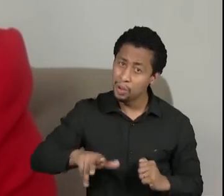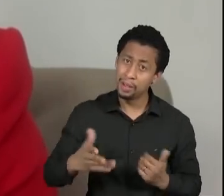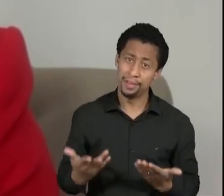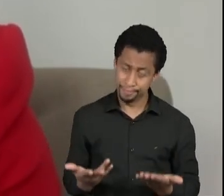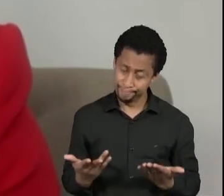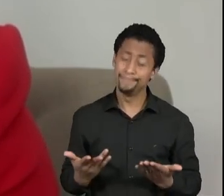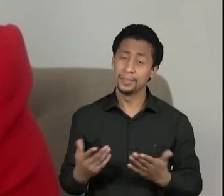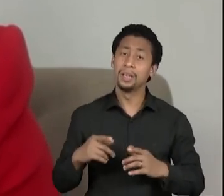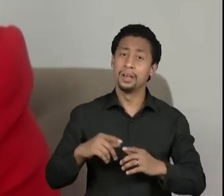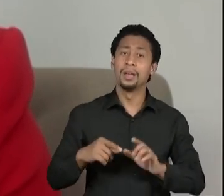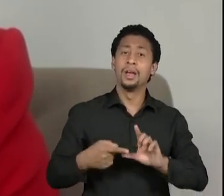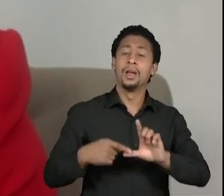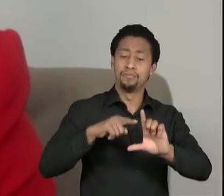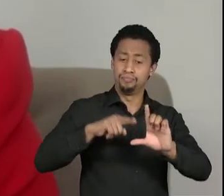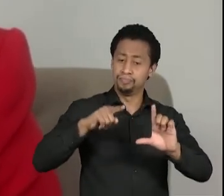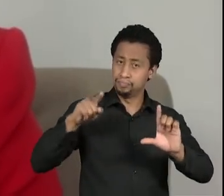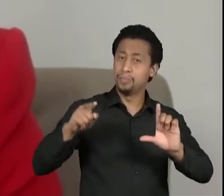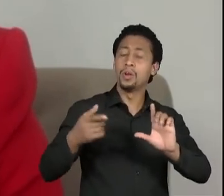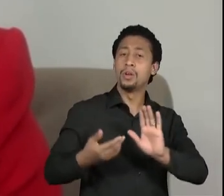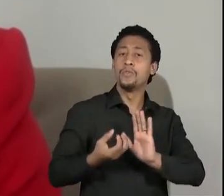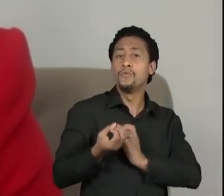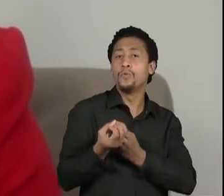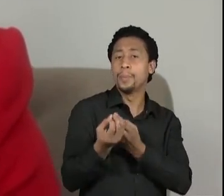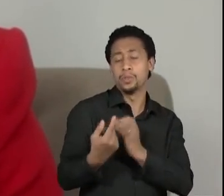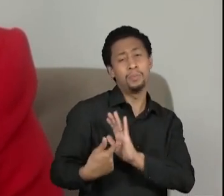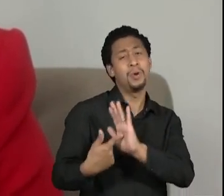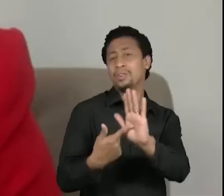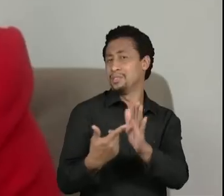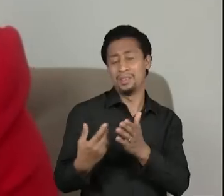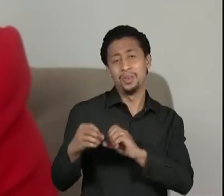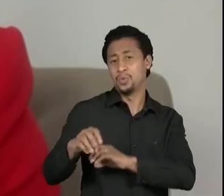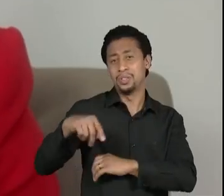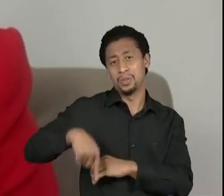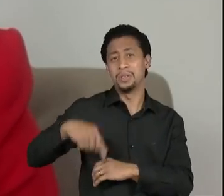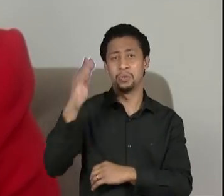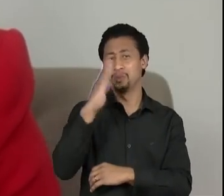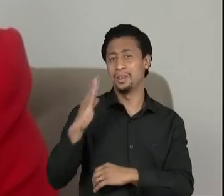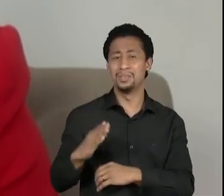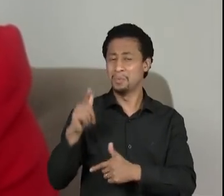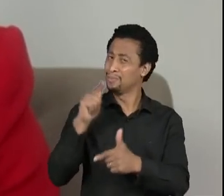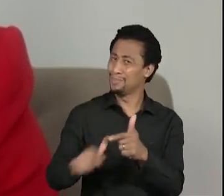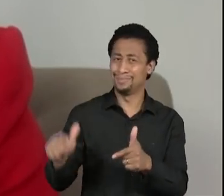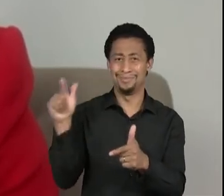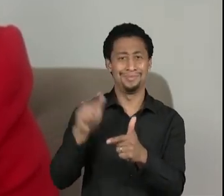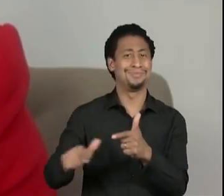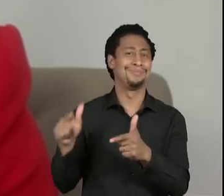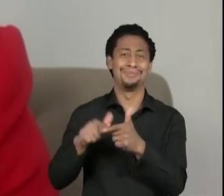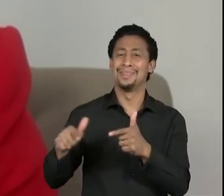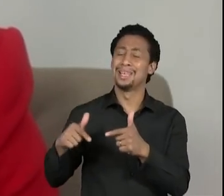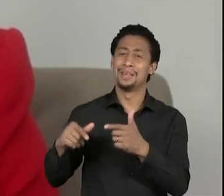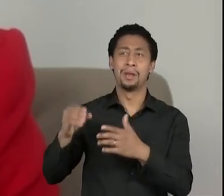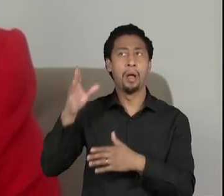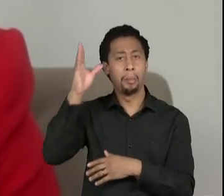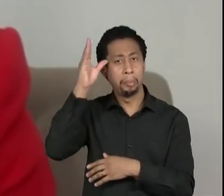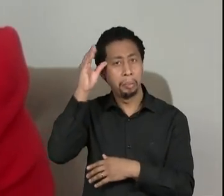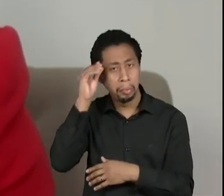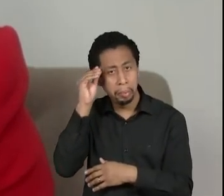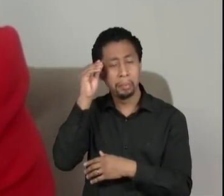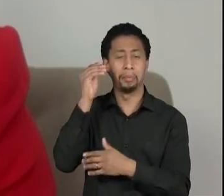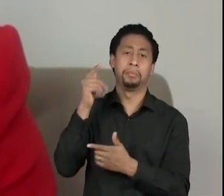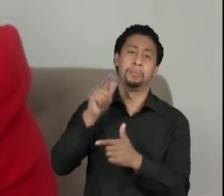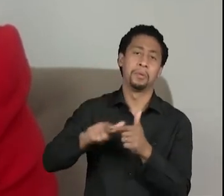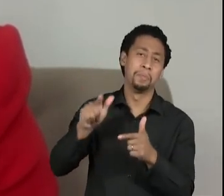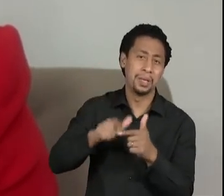aí, né? A educação no Brasil sofre, né, vários problemas, altos índices de